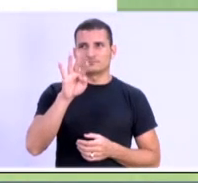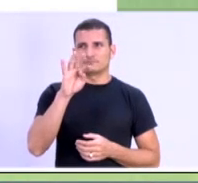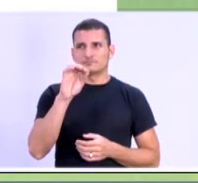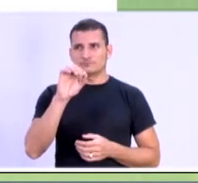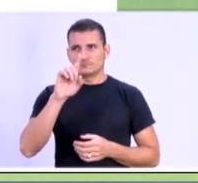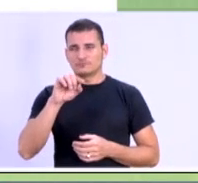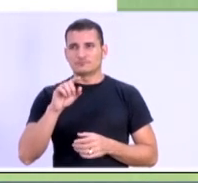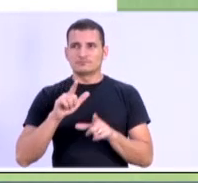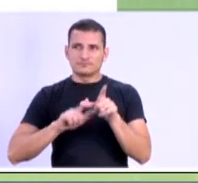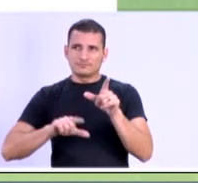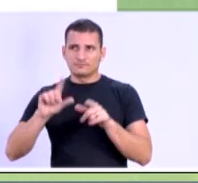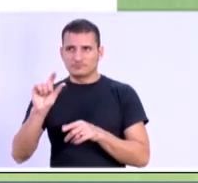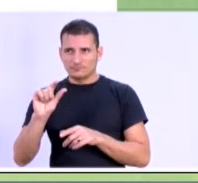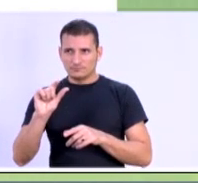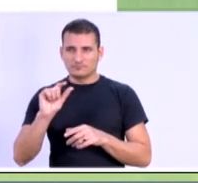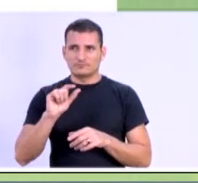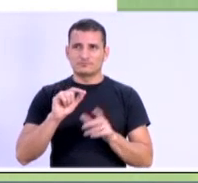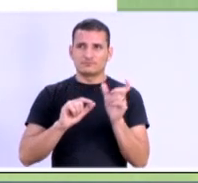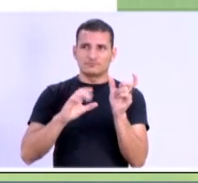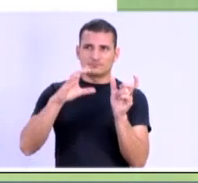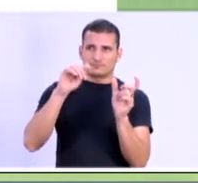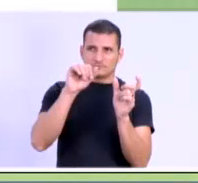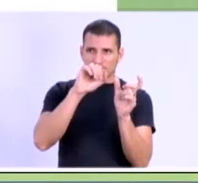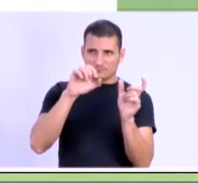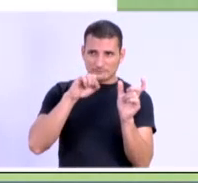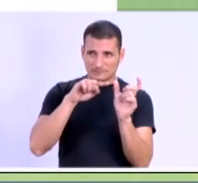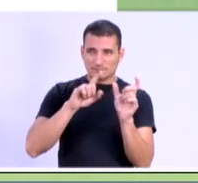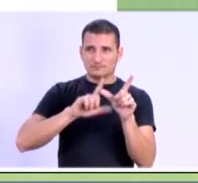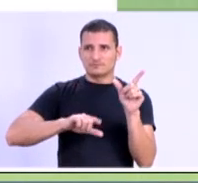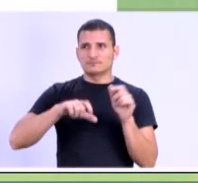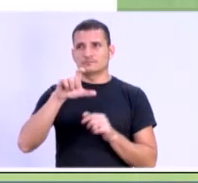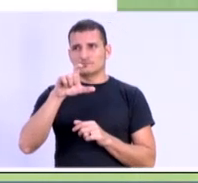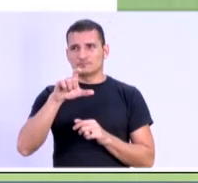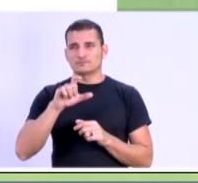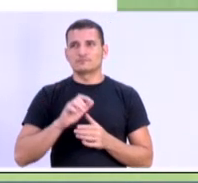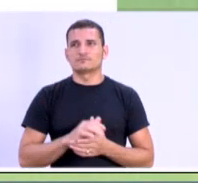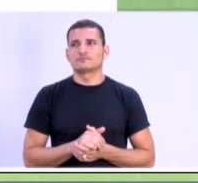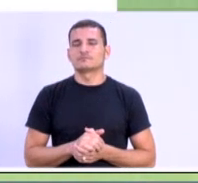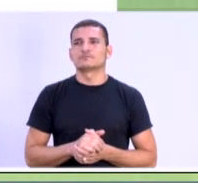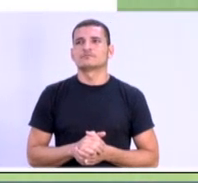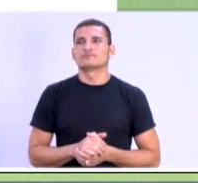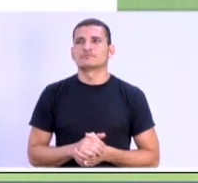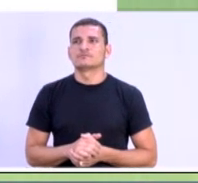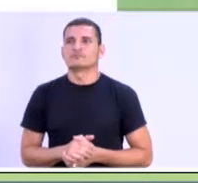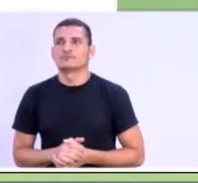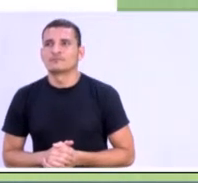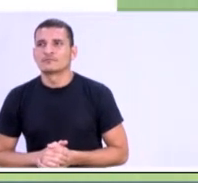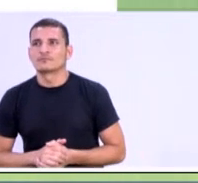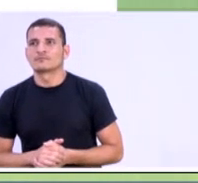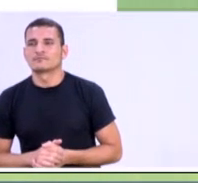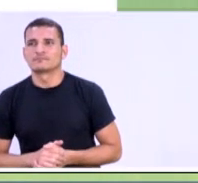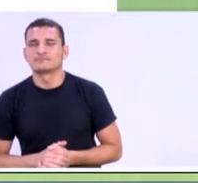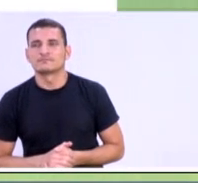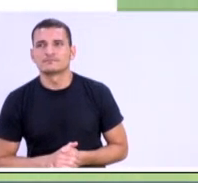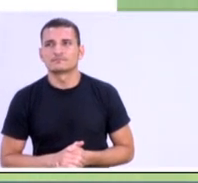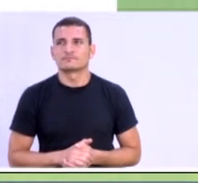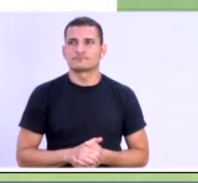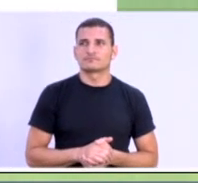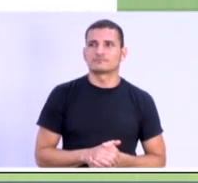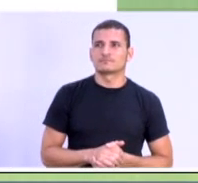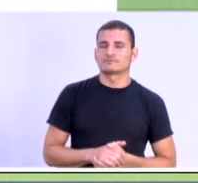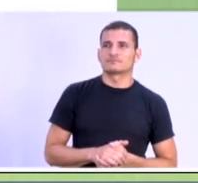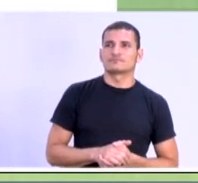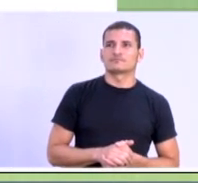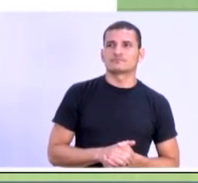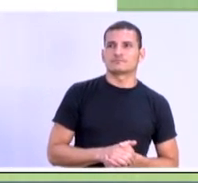padrão. E a classe começa com letra maiúscula. Agora, se tiver dois nomes, cada nome sim, aí no segundo nome em diante nós temos o início maiúsculo,